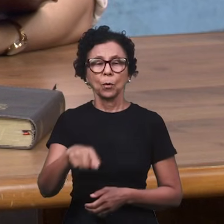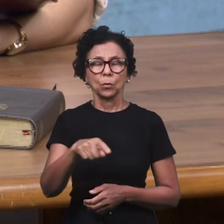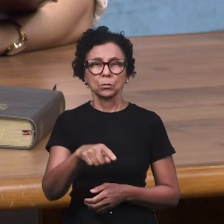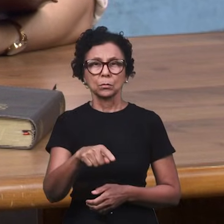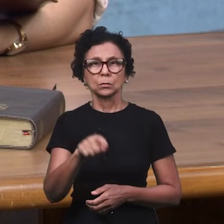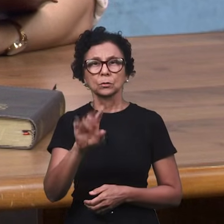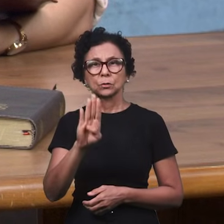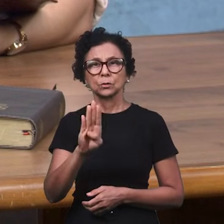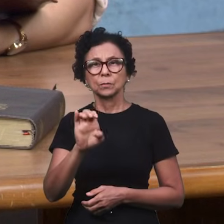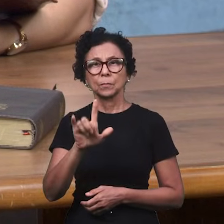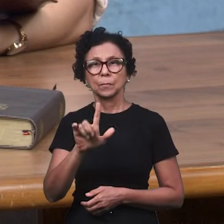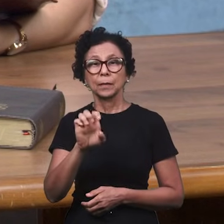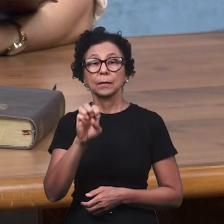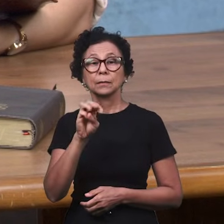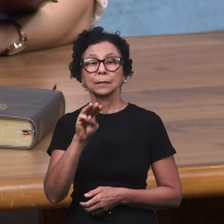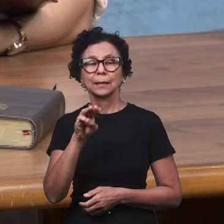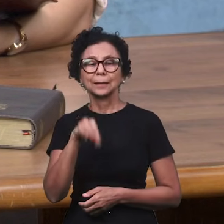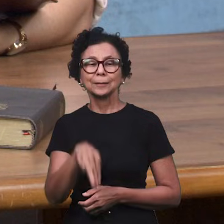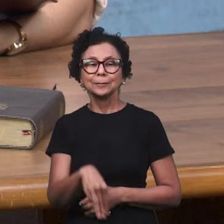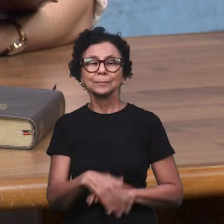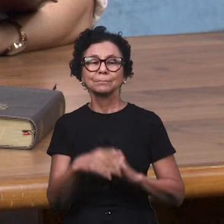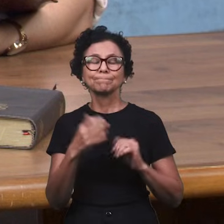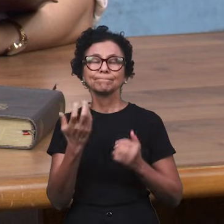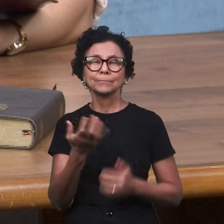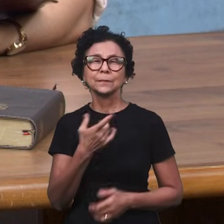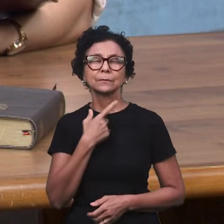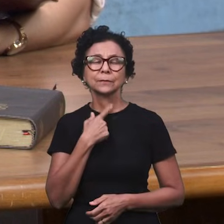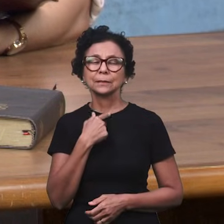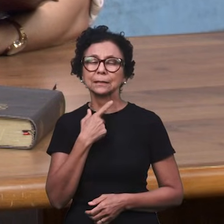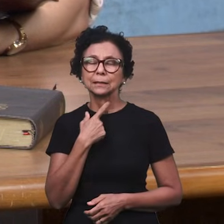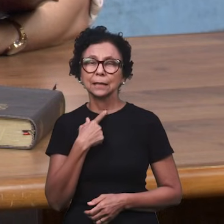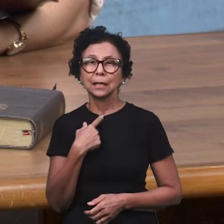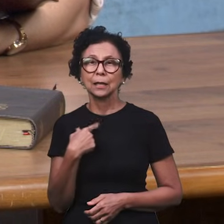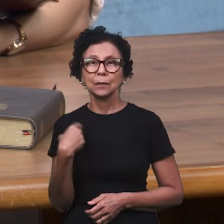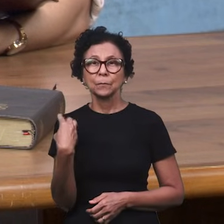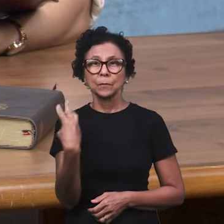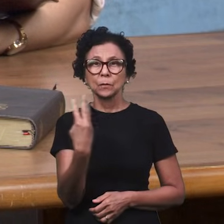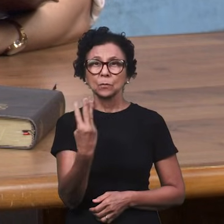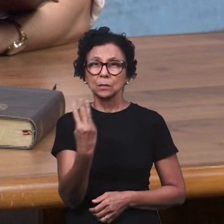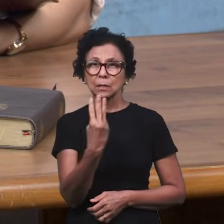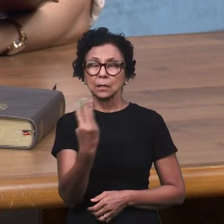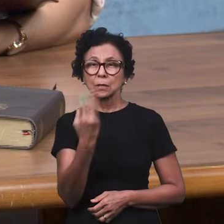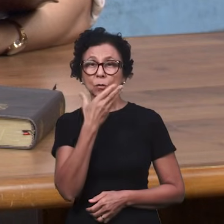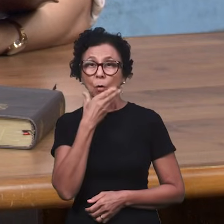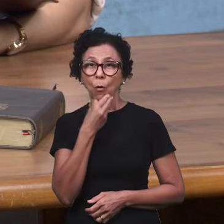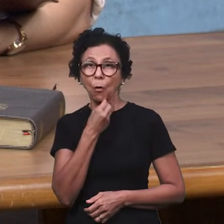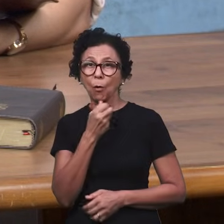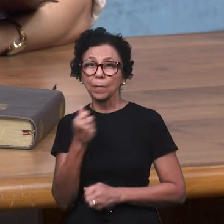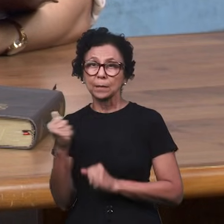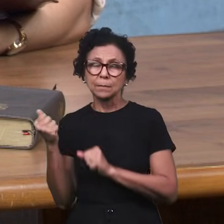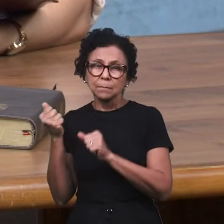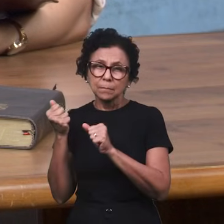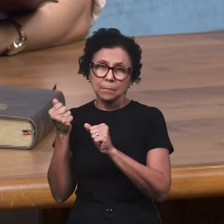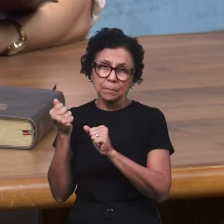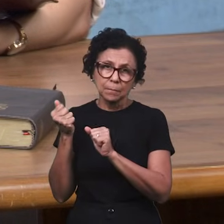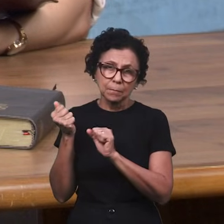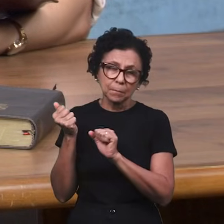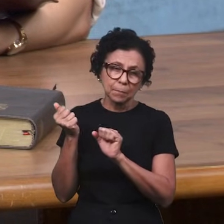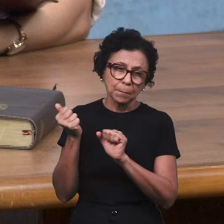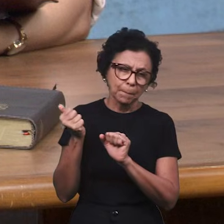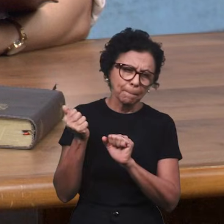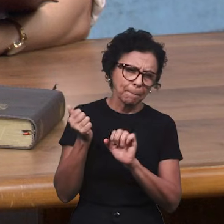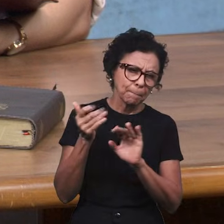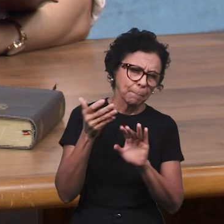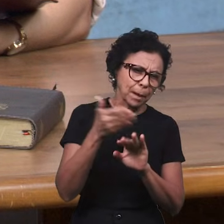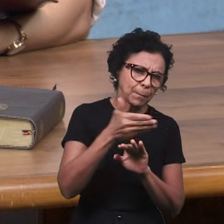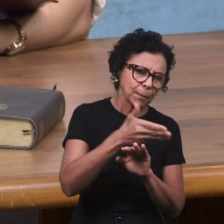porta? Então aqueles 3 romperam pelo arraial dos filisteus e tiraram água do poço